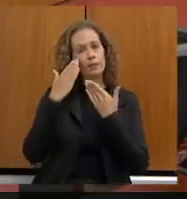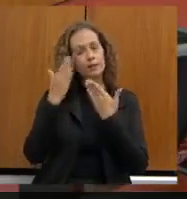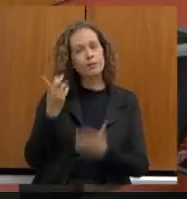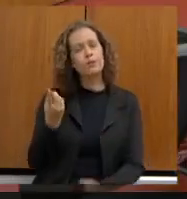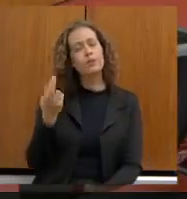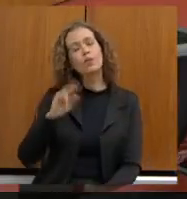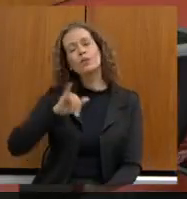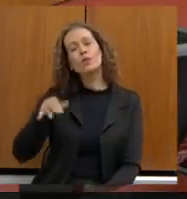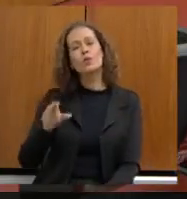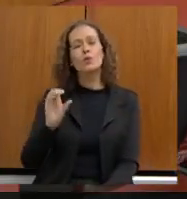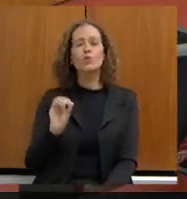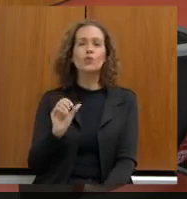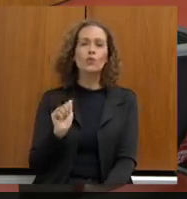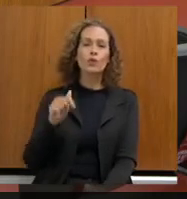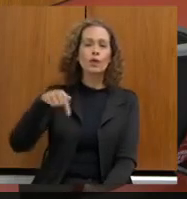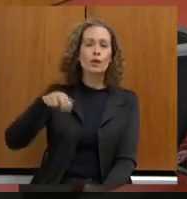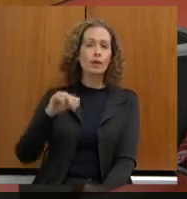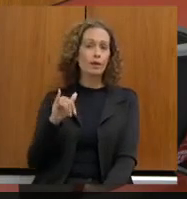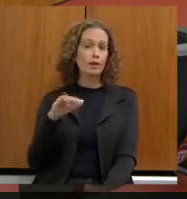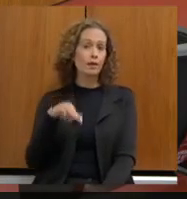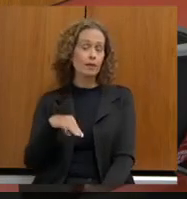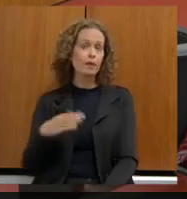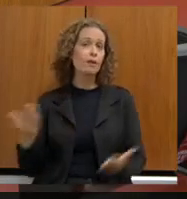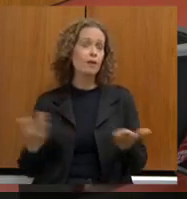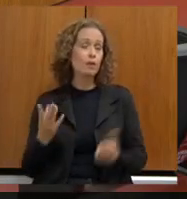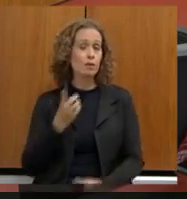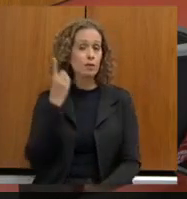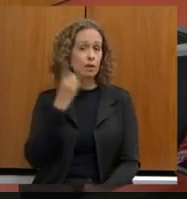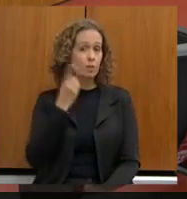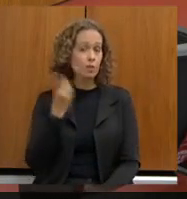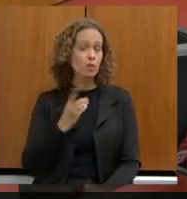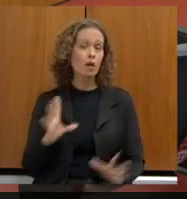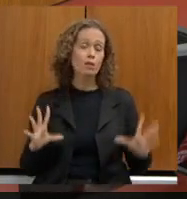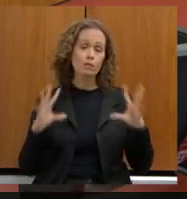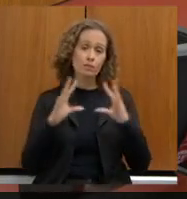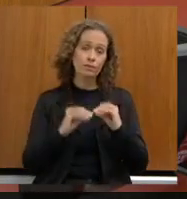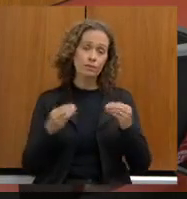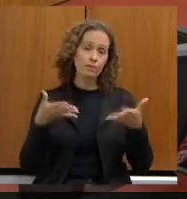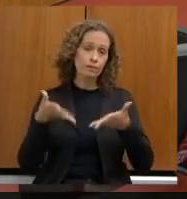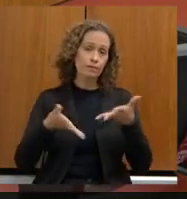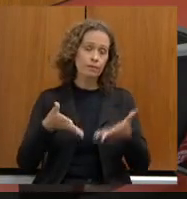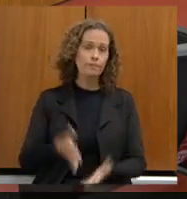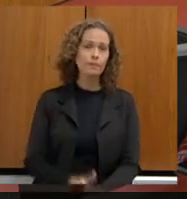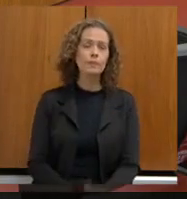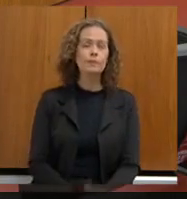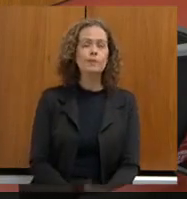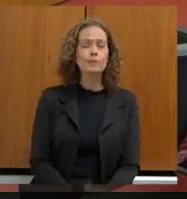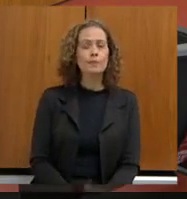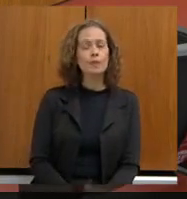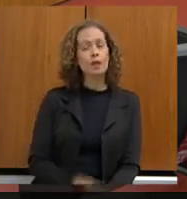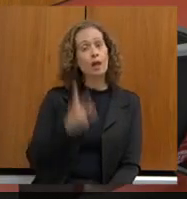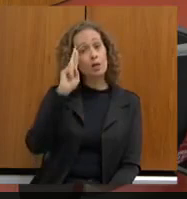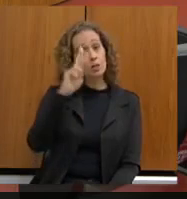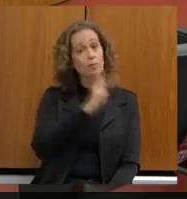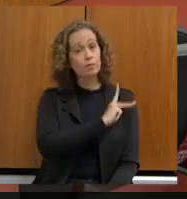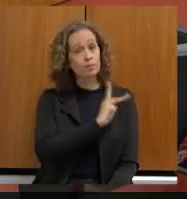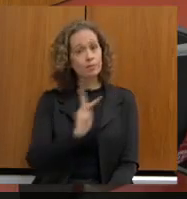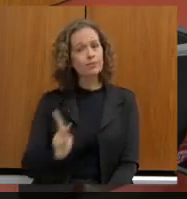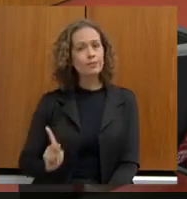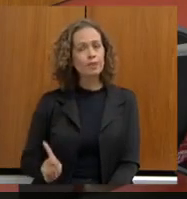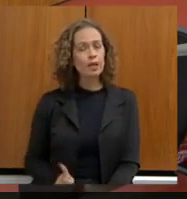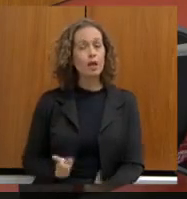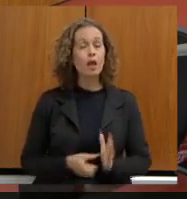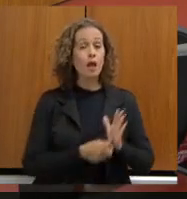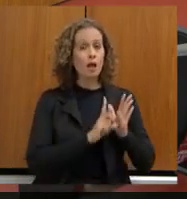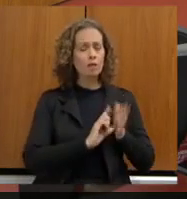Dr Joaquim e passa a palavra para as considerações ao executado blue heeler o seu presente antes de